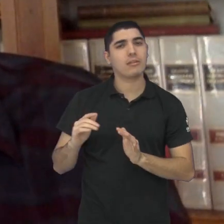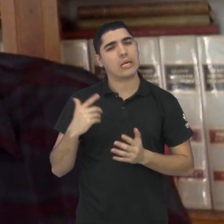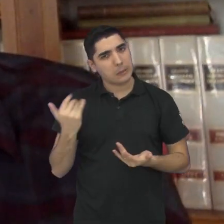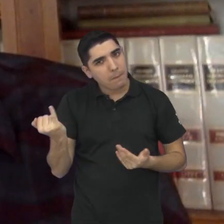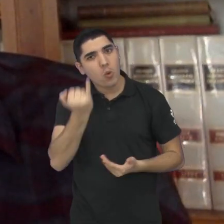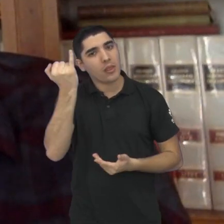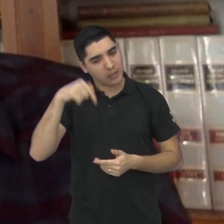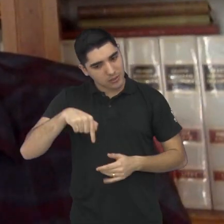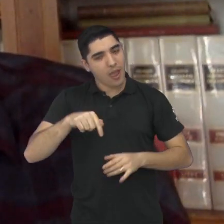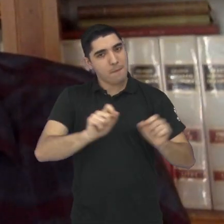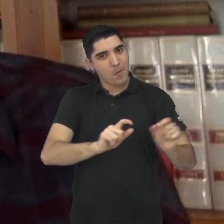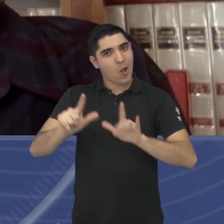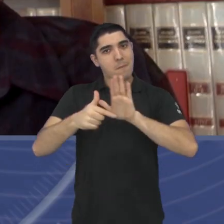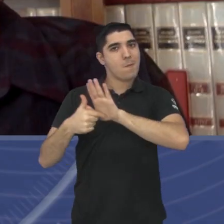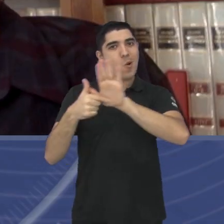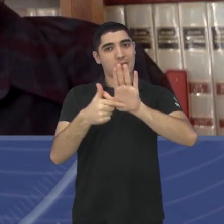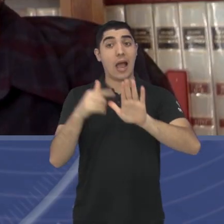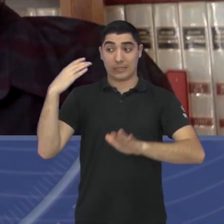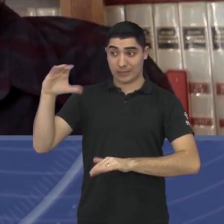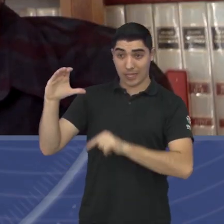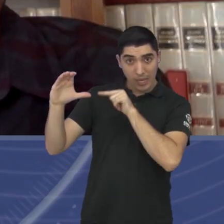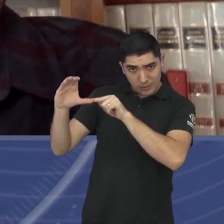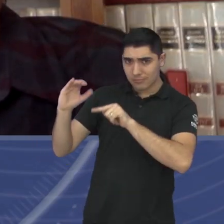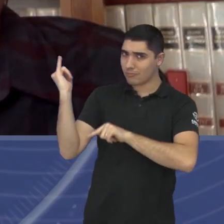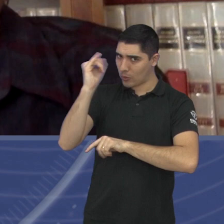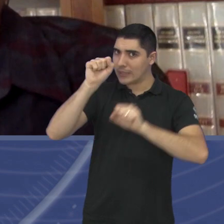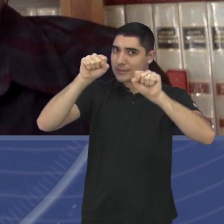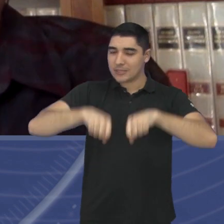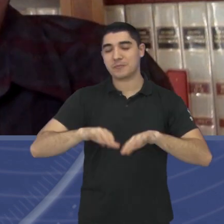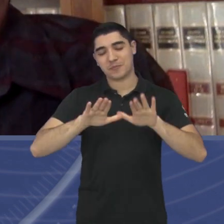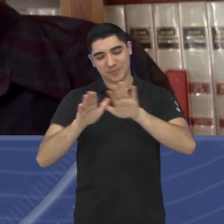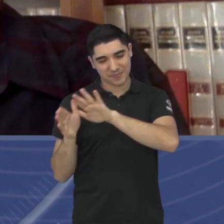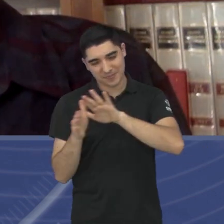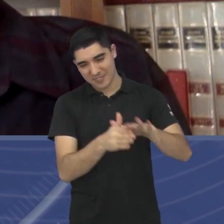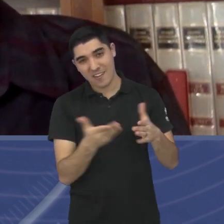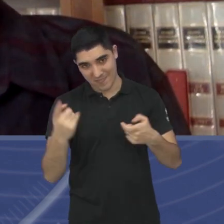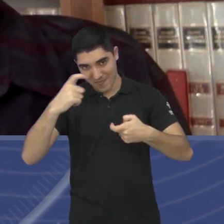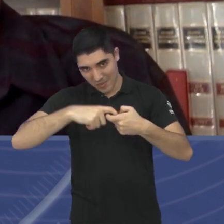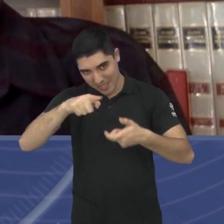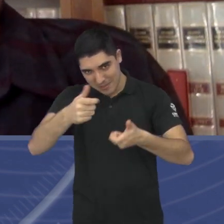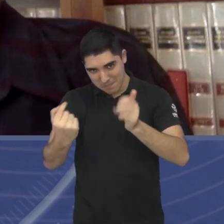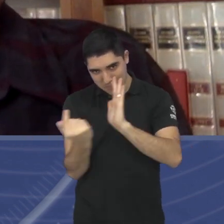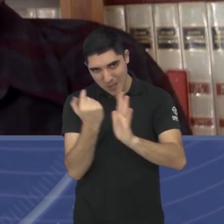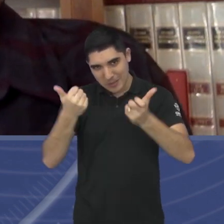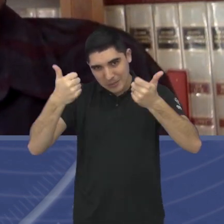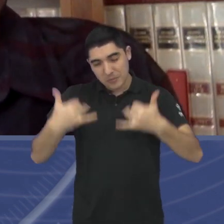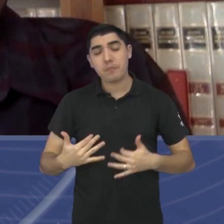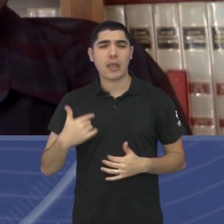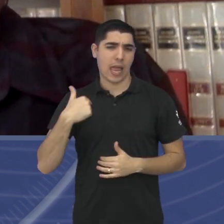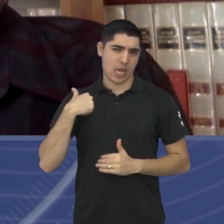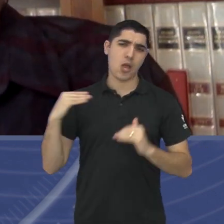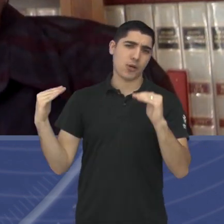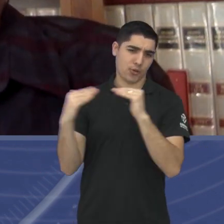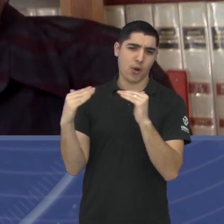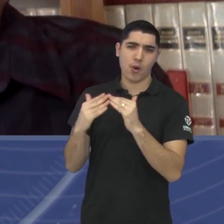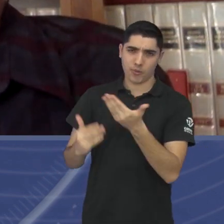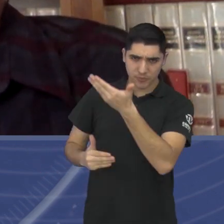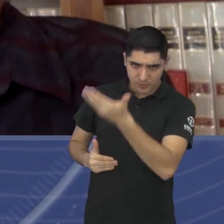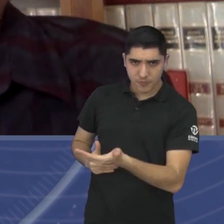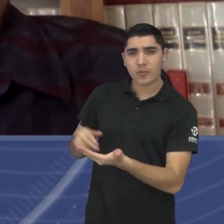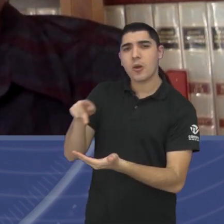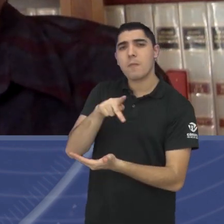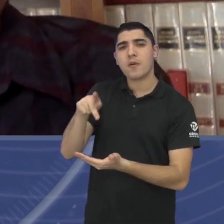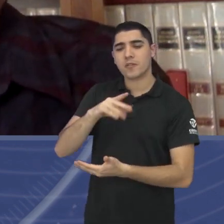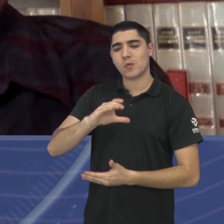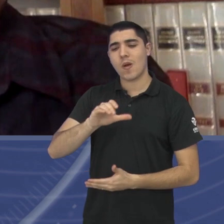ciência, então eu acho muito importante esse tipo de iniciativa. Bom, voltando ao assunto agora,